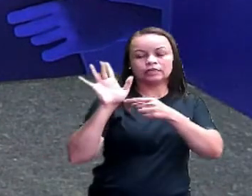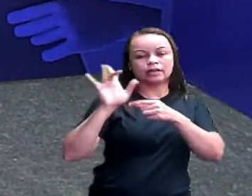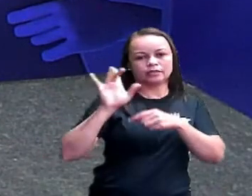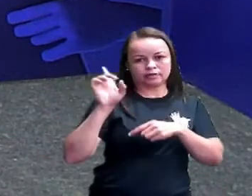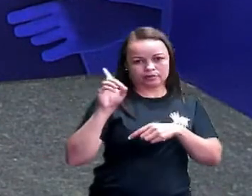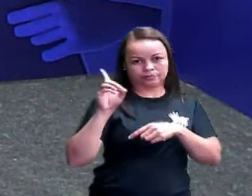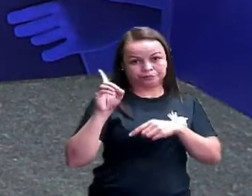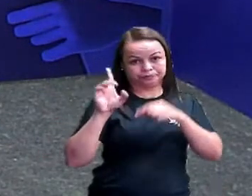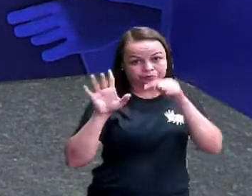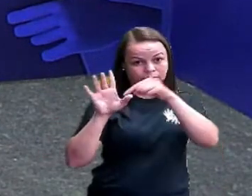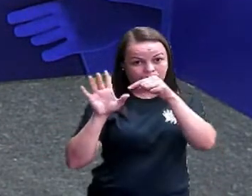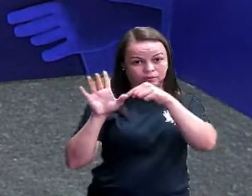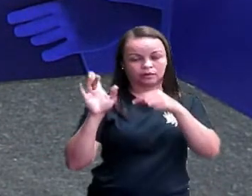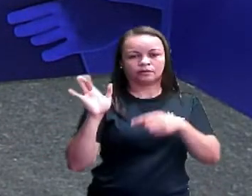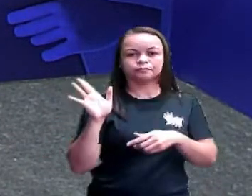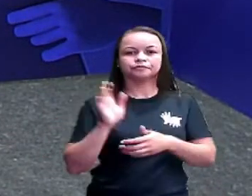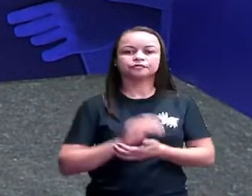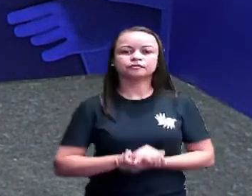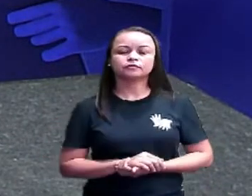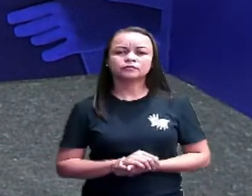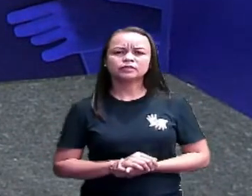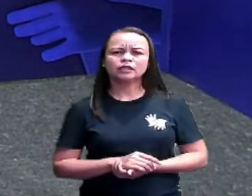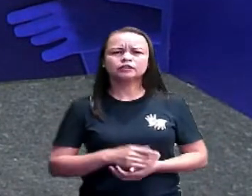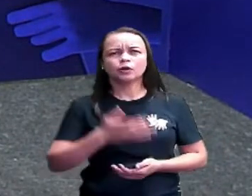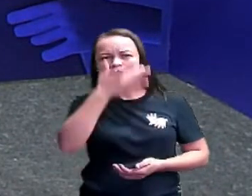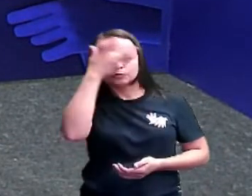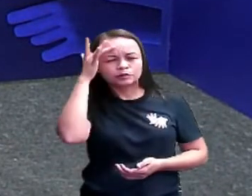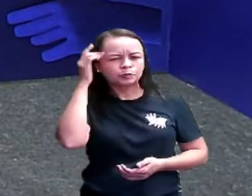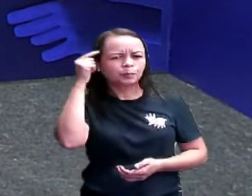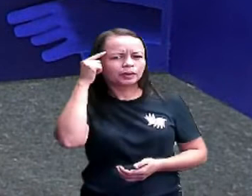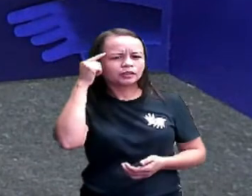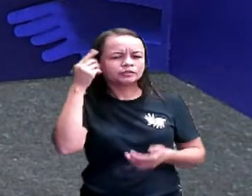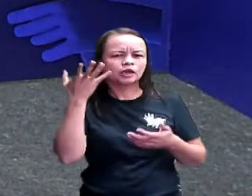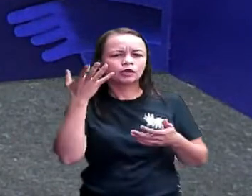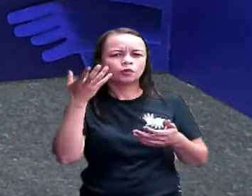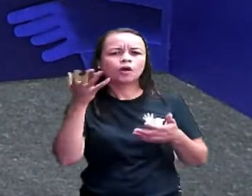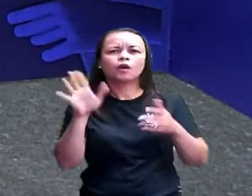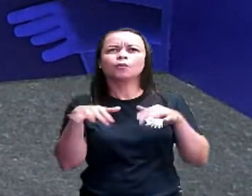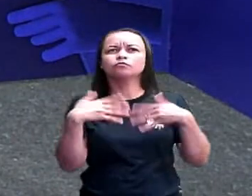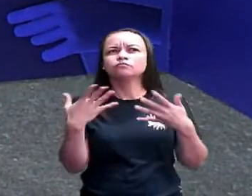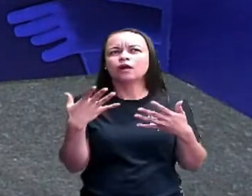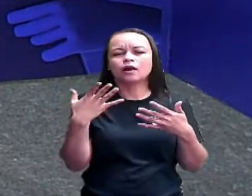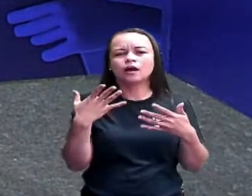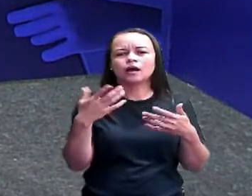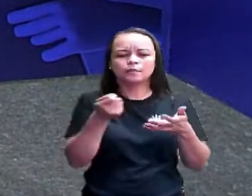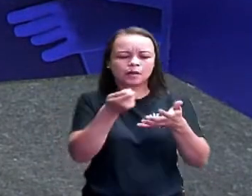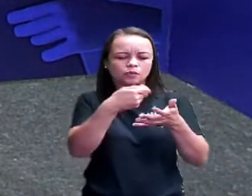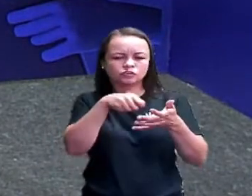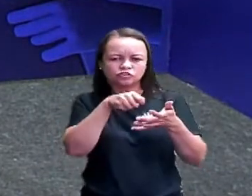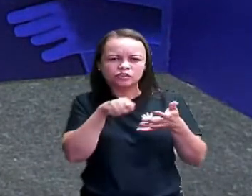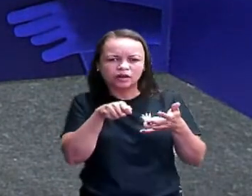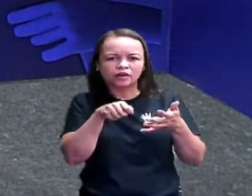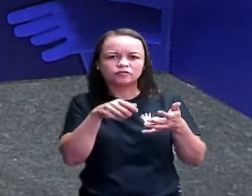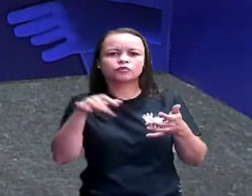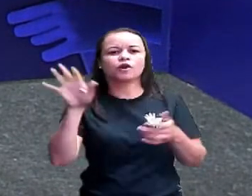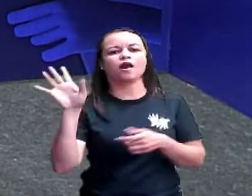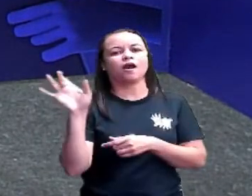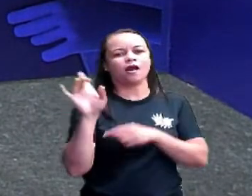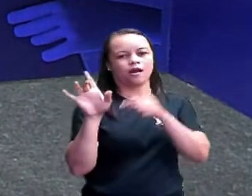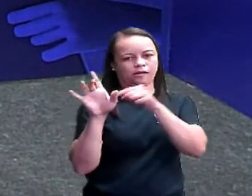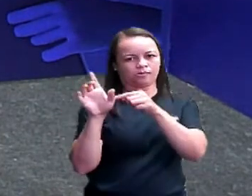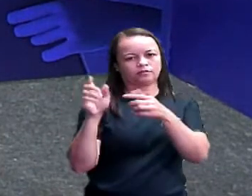mão aqui. Então todo mundo pensa agora, qual é a mão que eu escrevo? A direita, não é